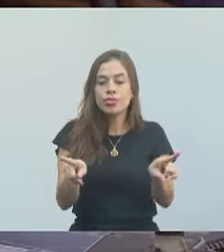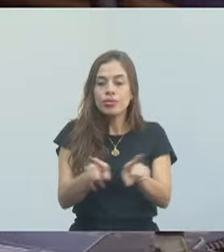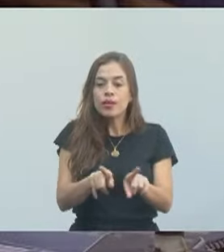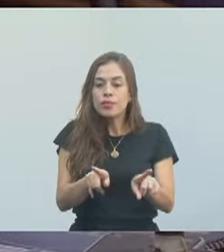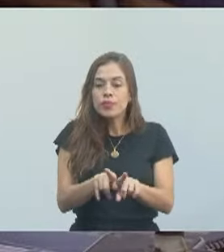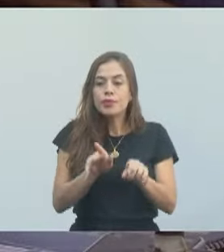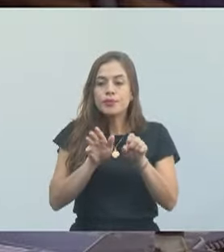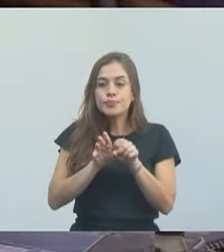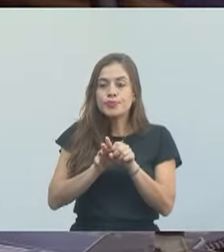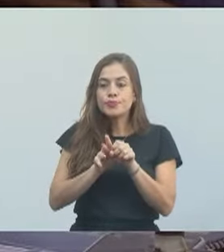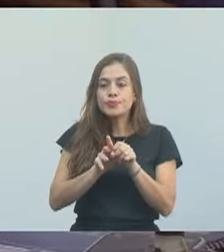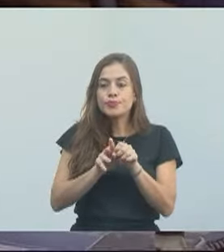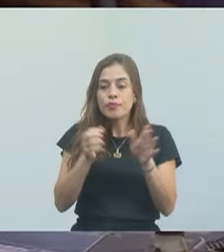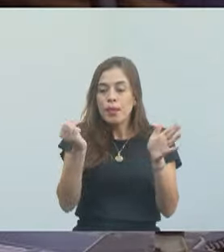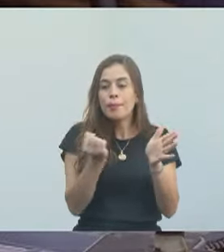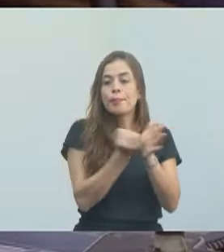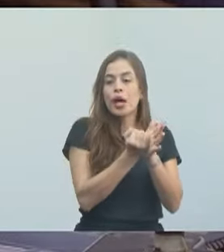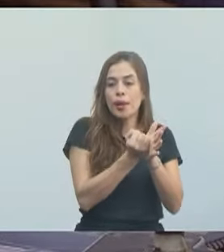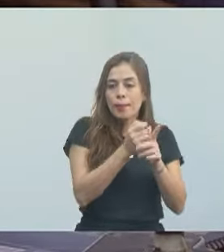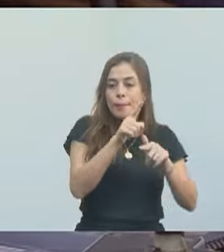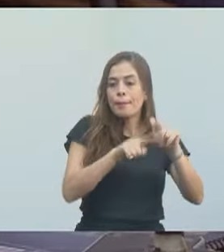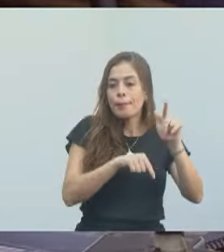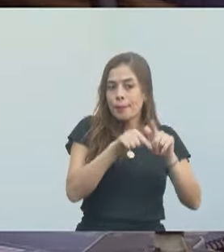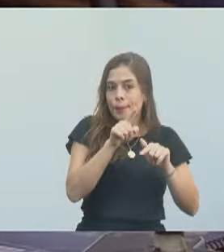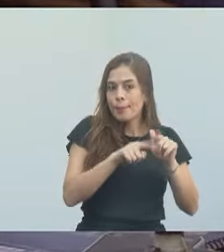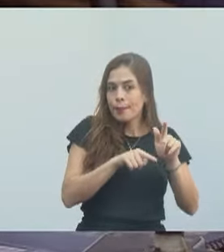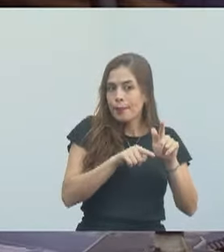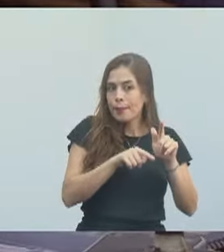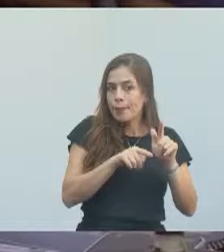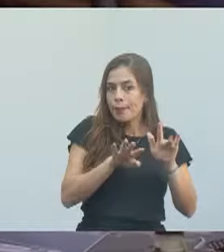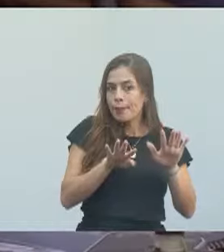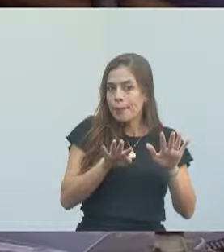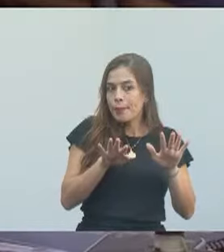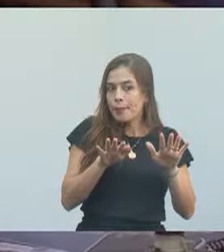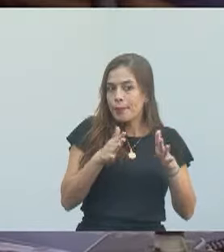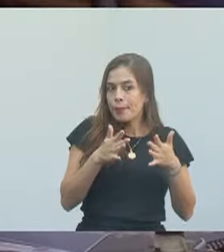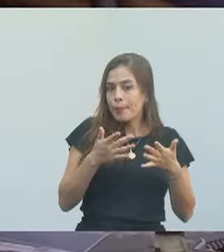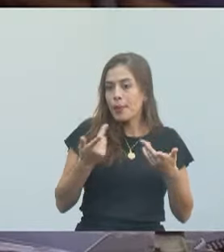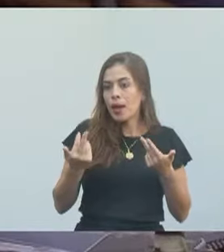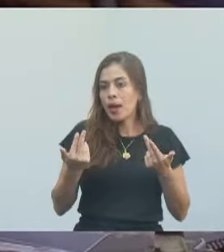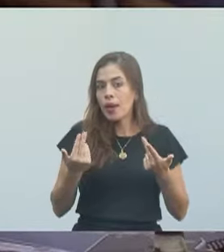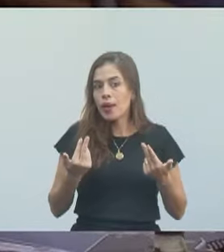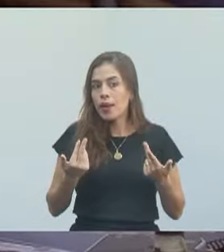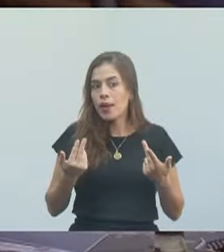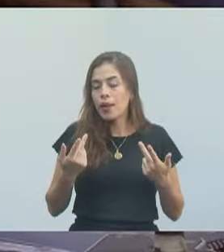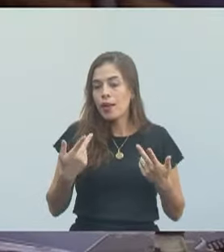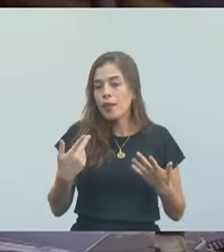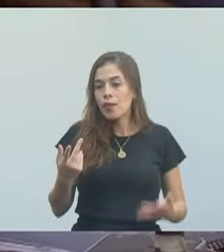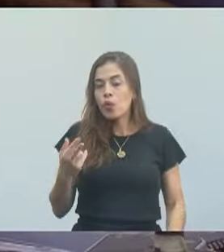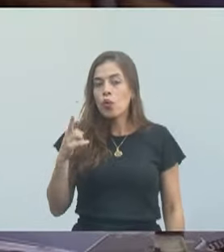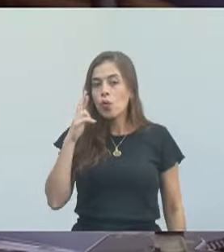do nosso patrimônio imaterial, não é? Como foi com a Feira do Bolinho, né? Trazida aí,